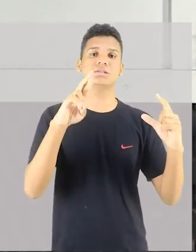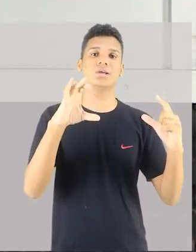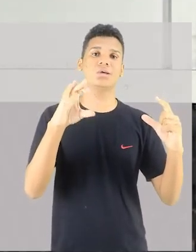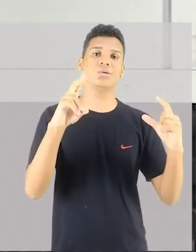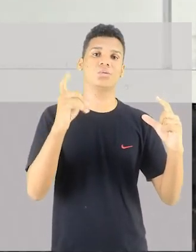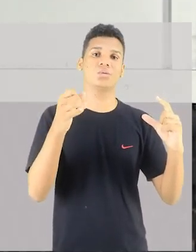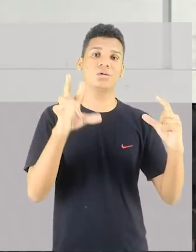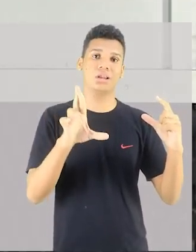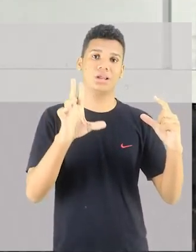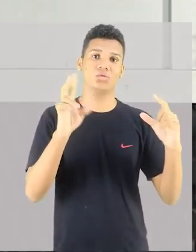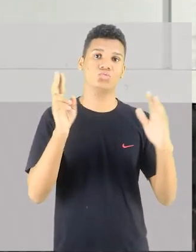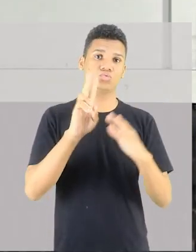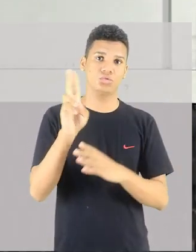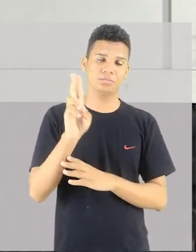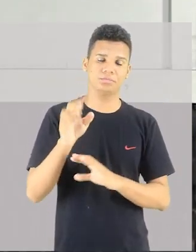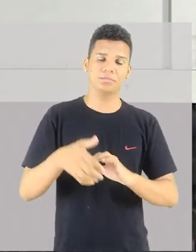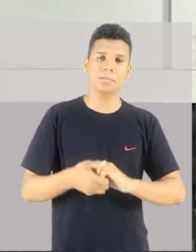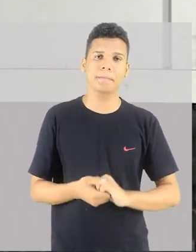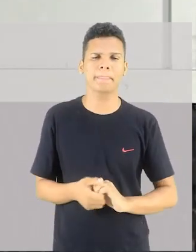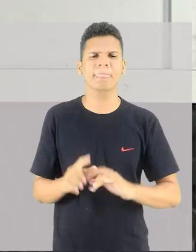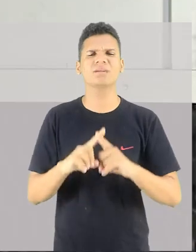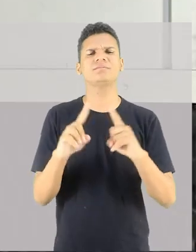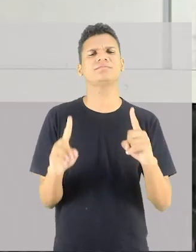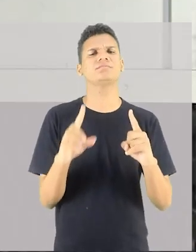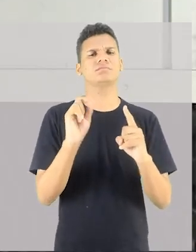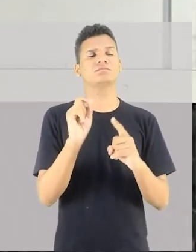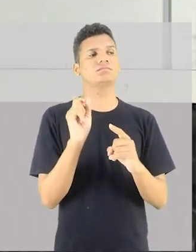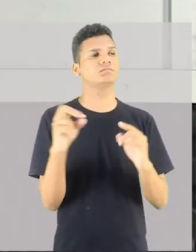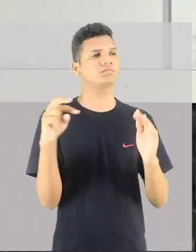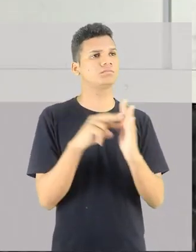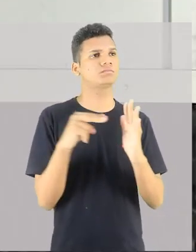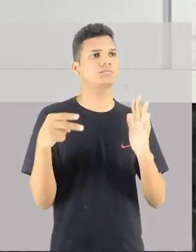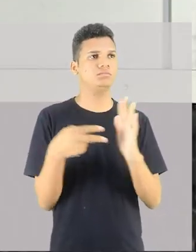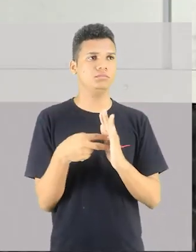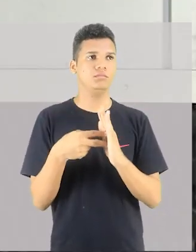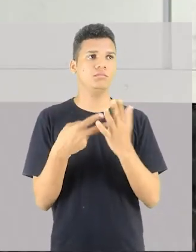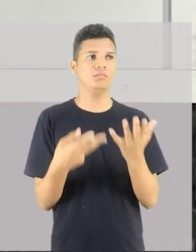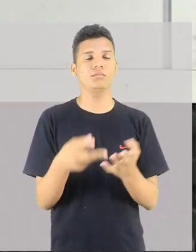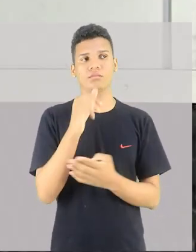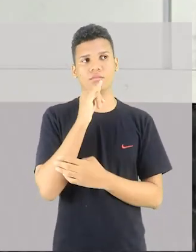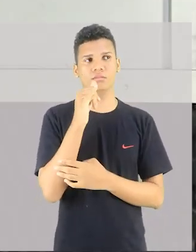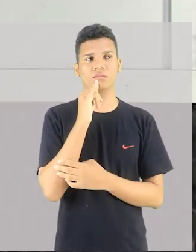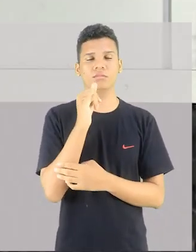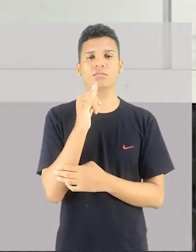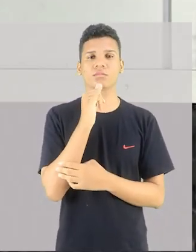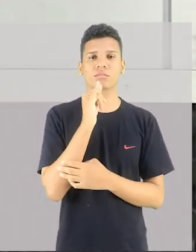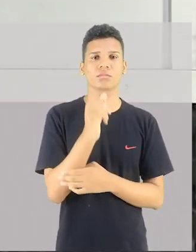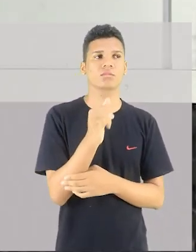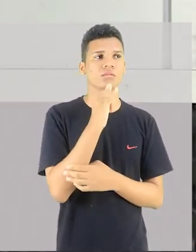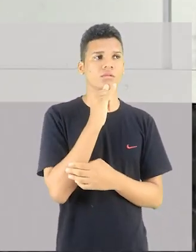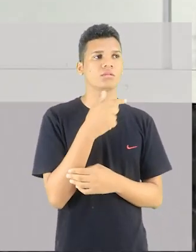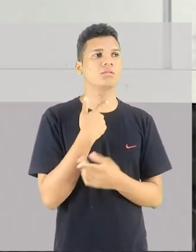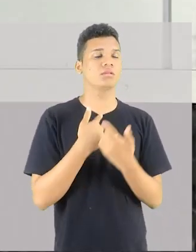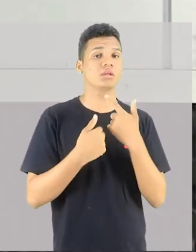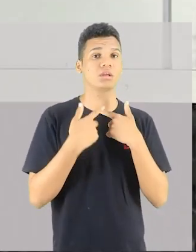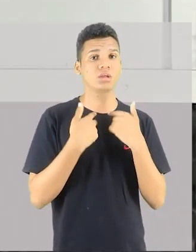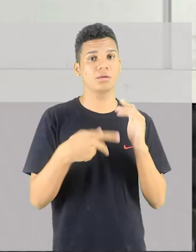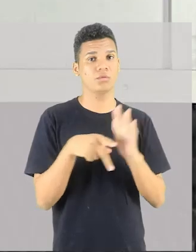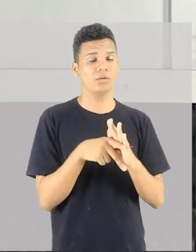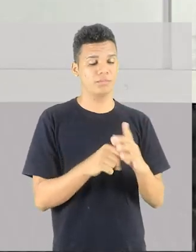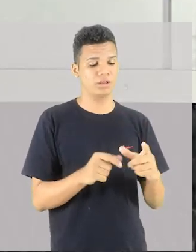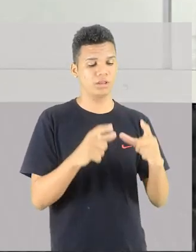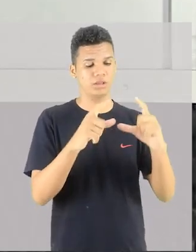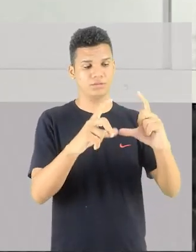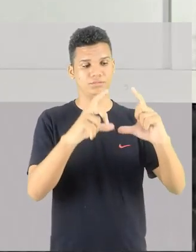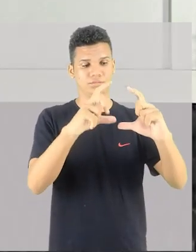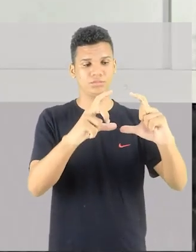nós chamamos de coroa circular certo então ele falou que quer deseja que a área Central